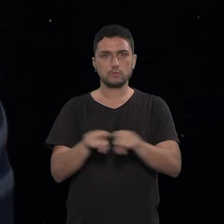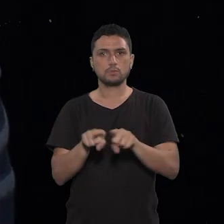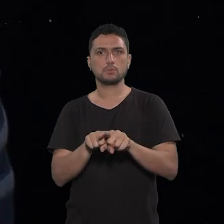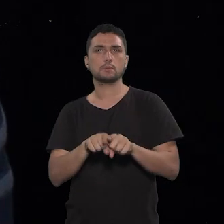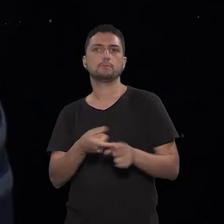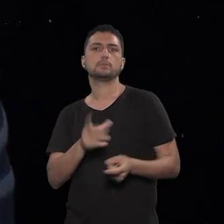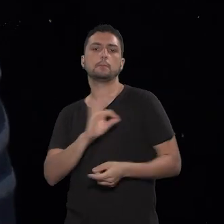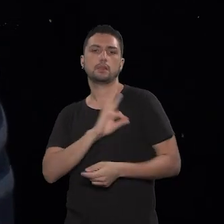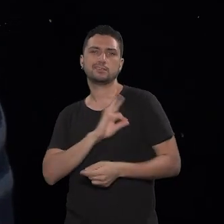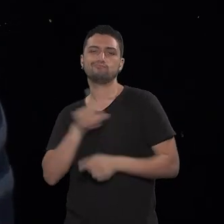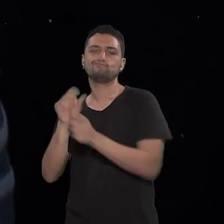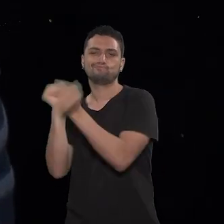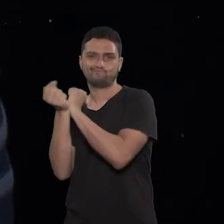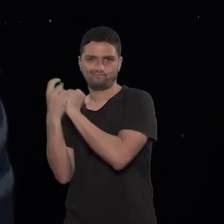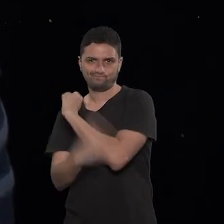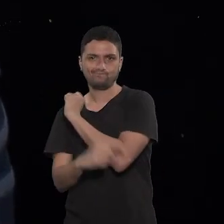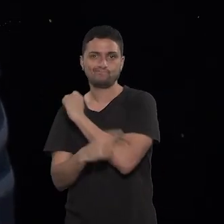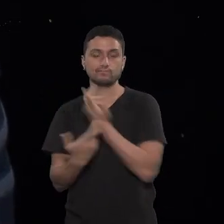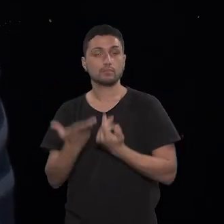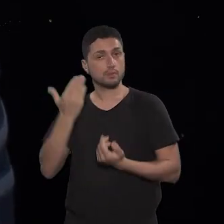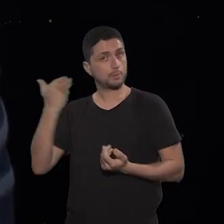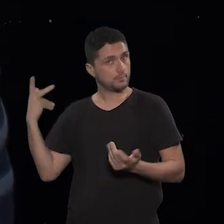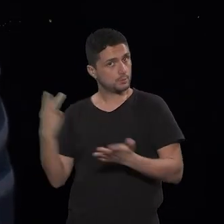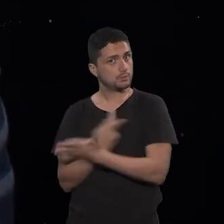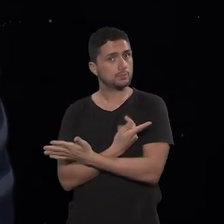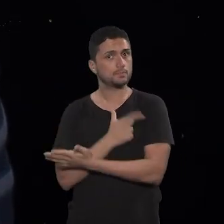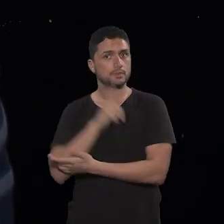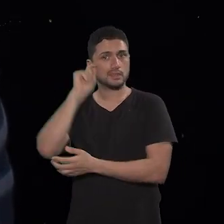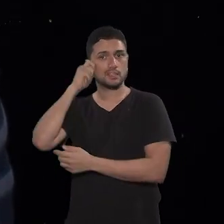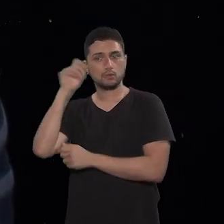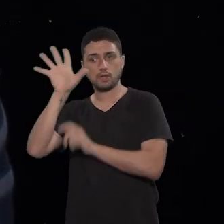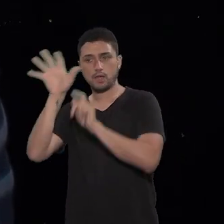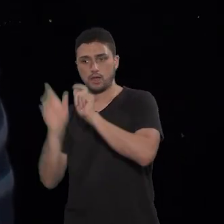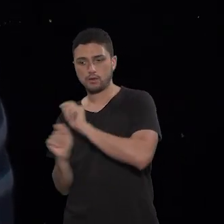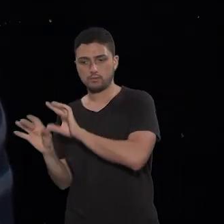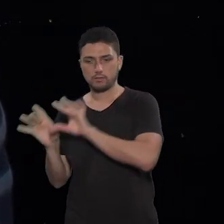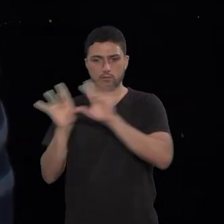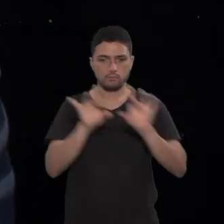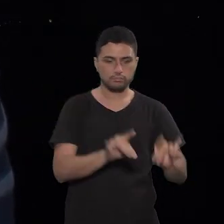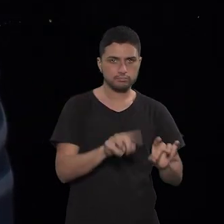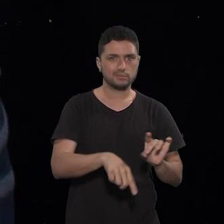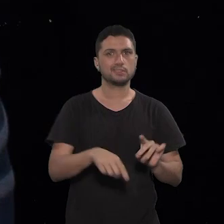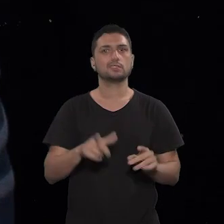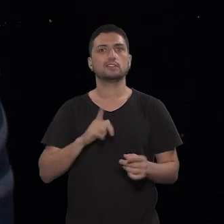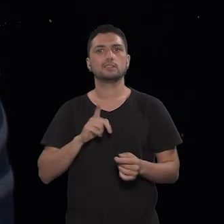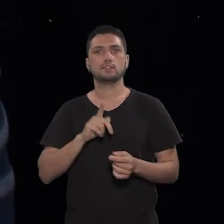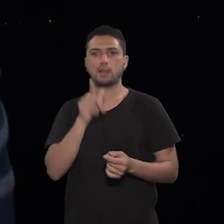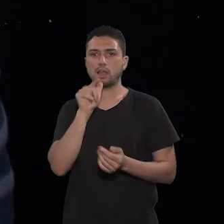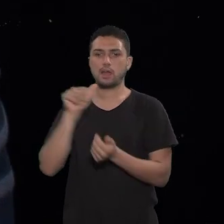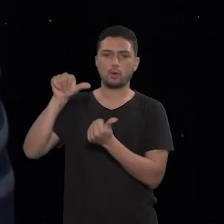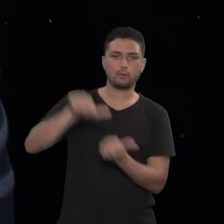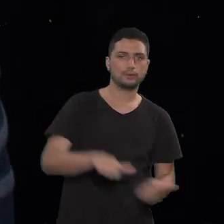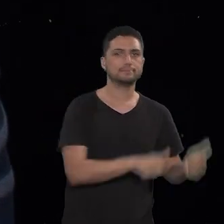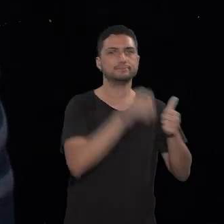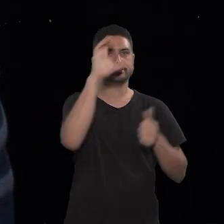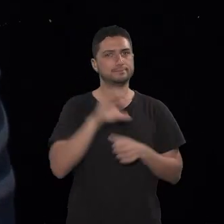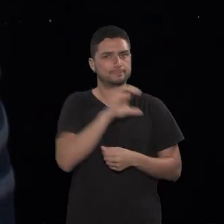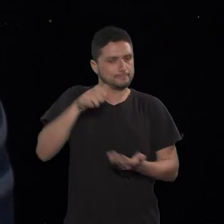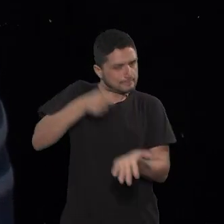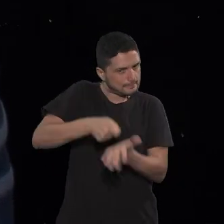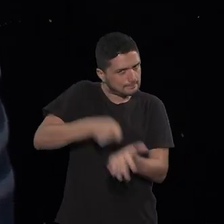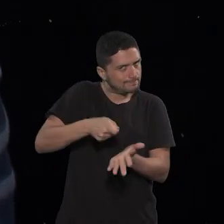militares na condição de escravos. Nessa época, os negros trazidos da África eram batizados e obrigados a seguir o